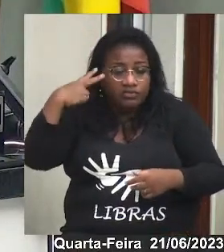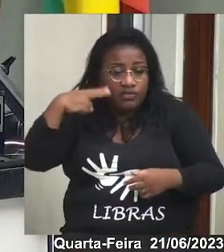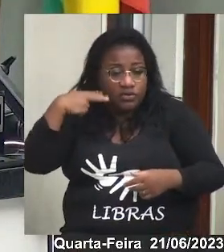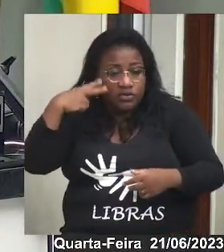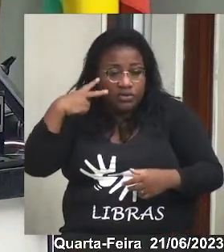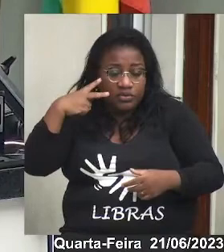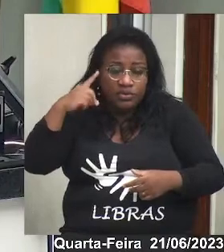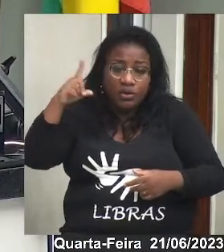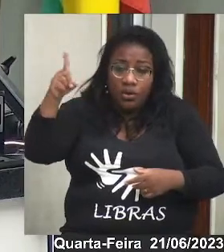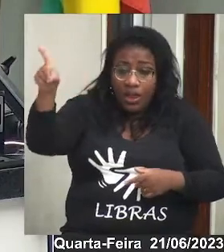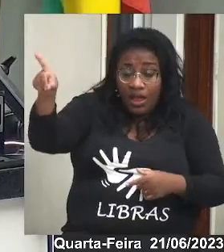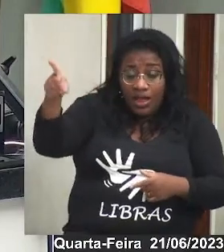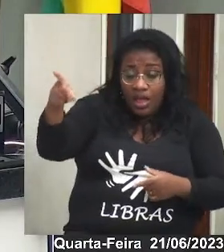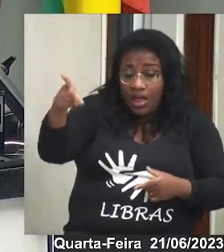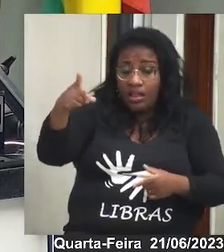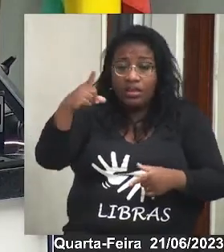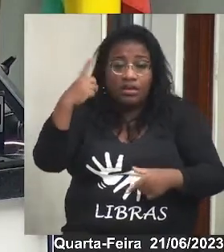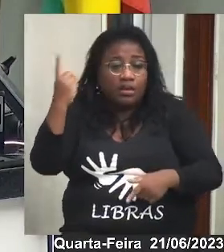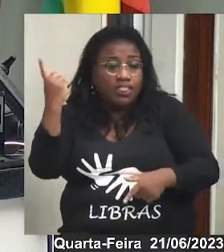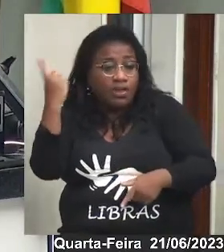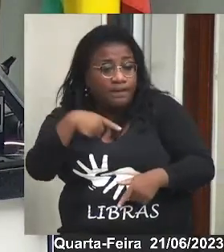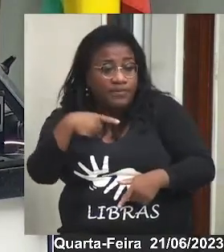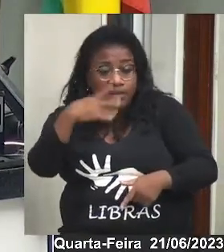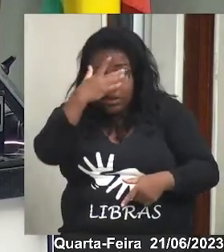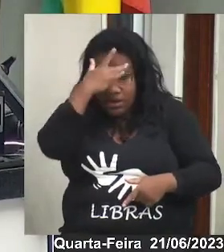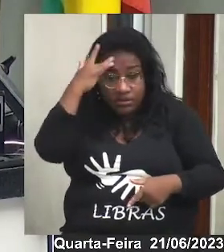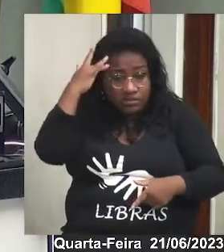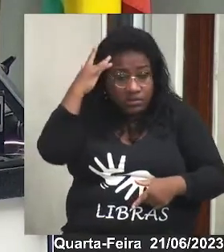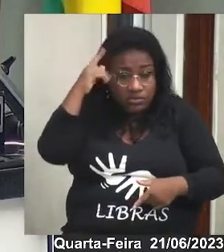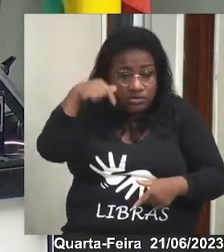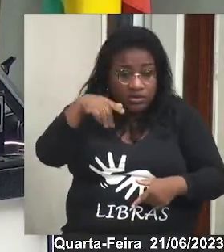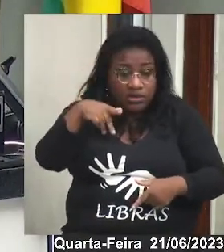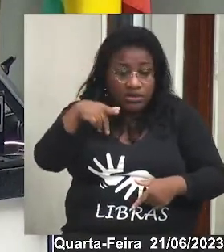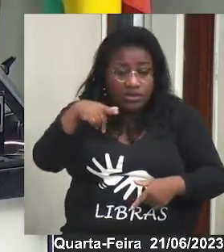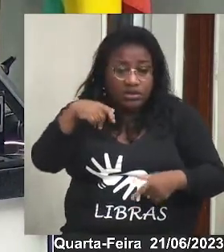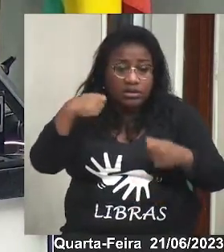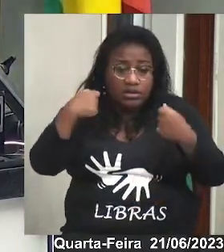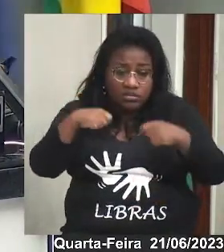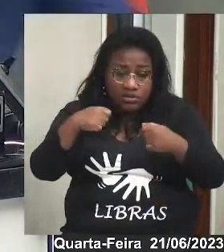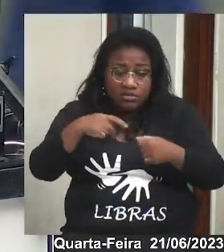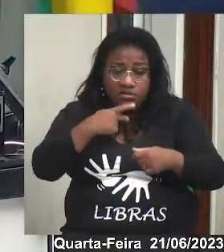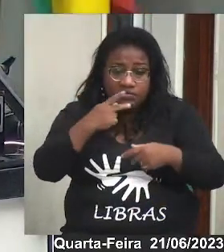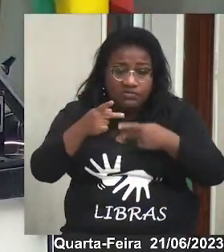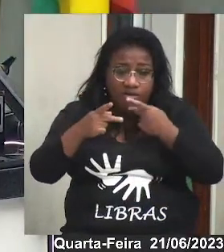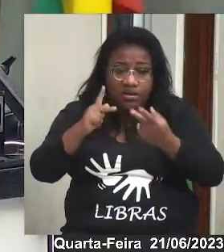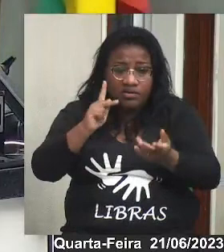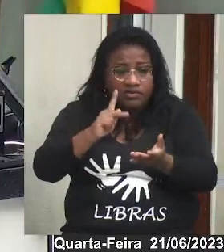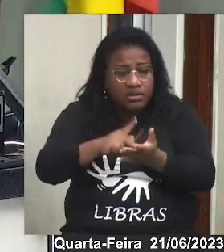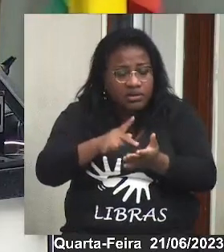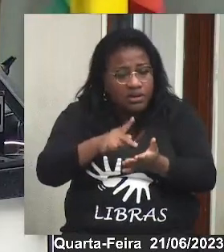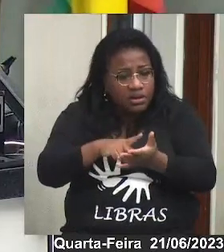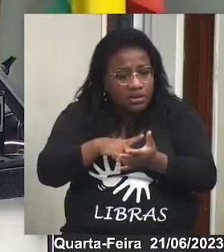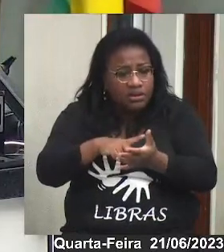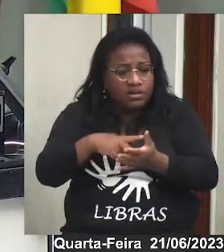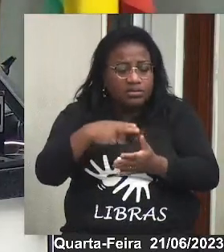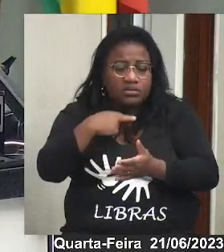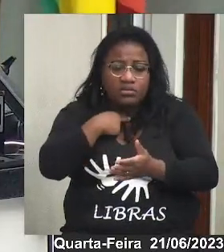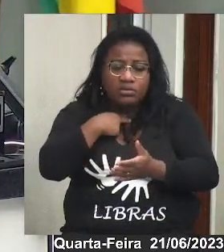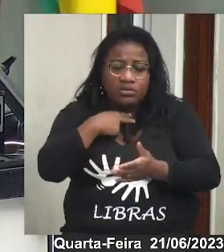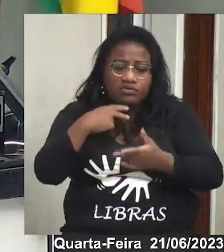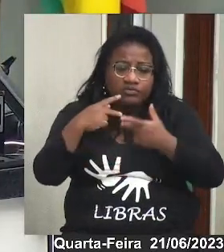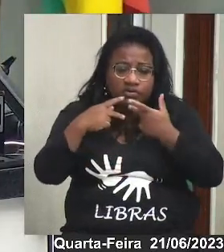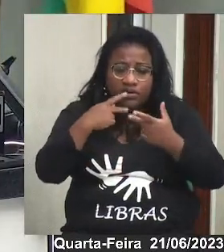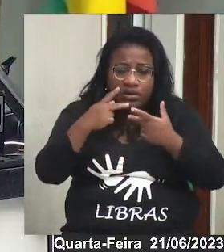Porque ele não manda na boca de ninguém, ele não manda na fala de ninguém, ele não manda na caneta de ninguém. Tem que ser verdadeiro, seu vereador. Não pode ser